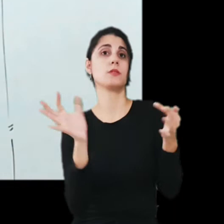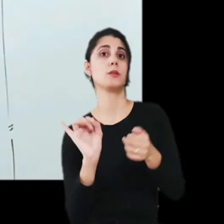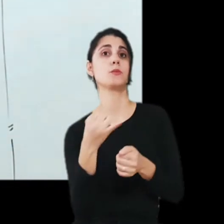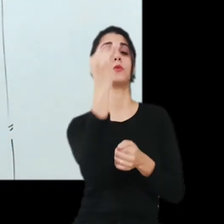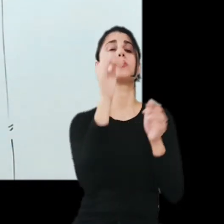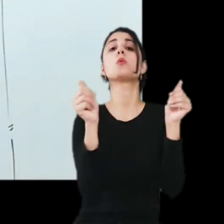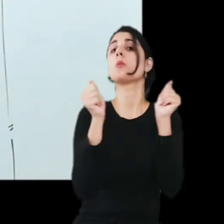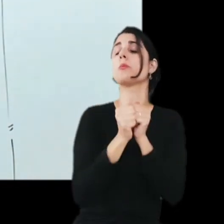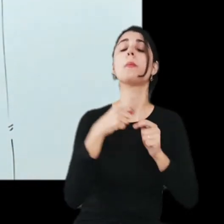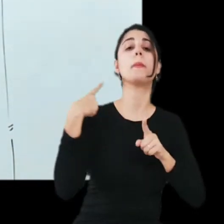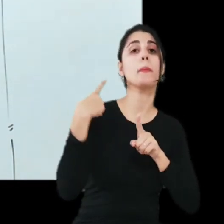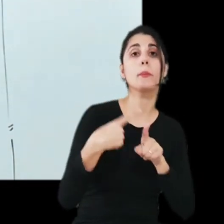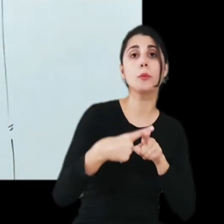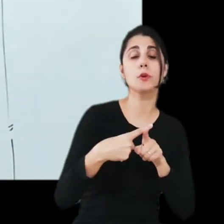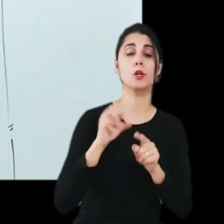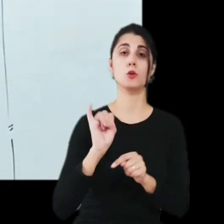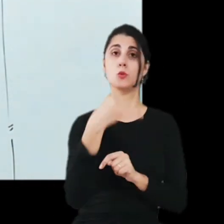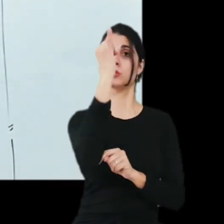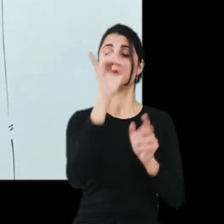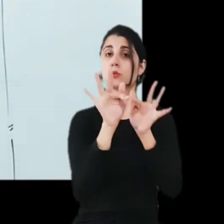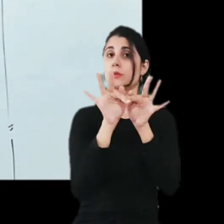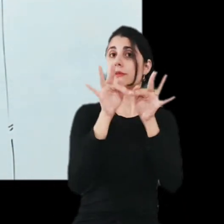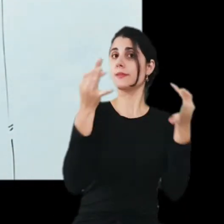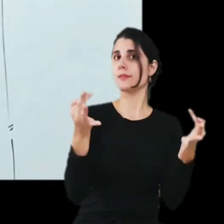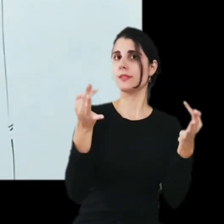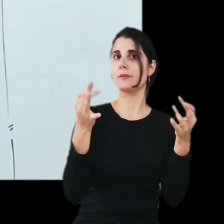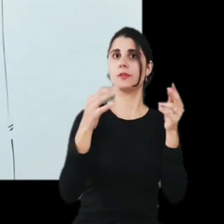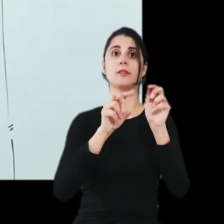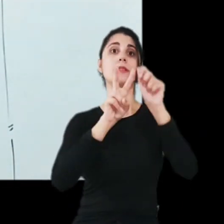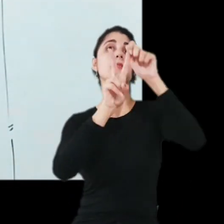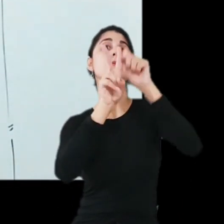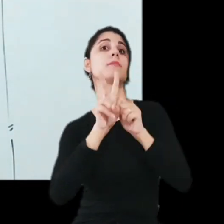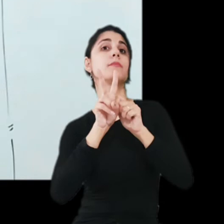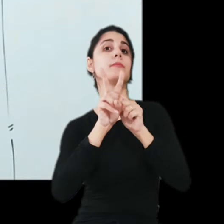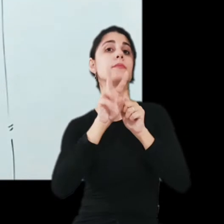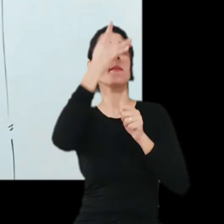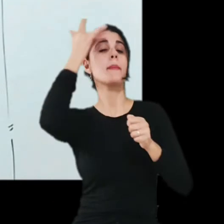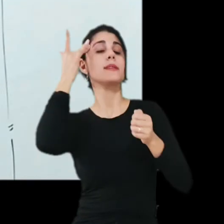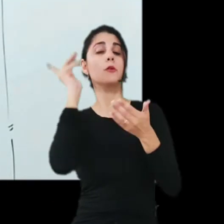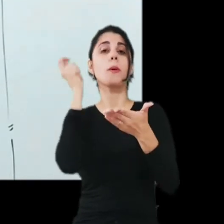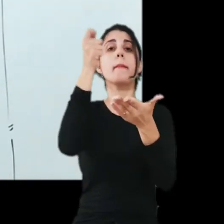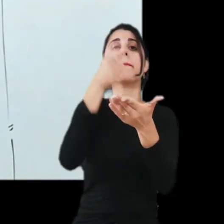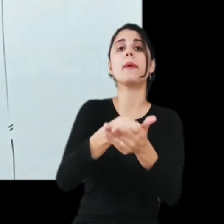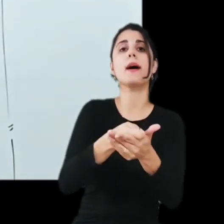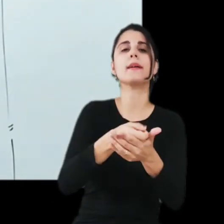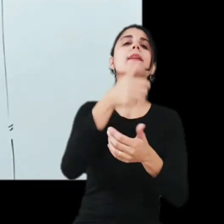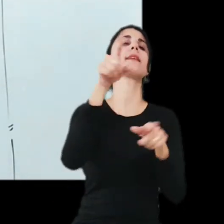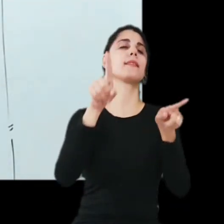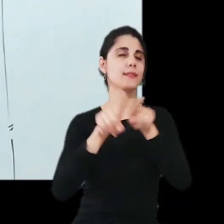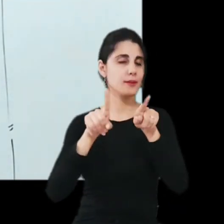Por quê? No juro simples, o segundo mês, ele vai pagar também